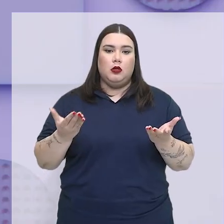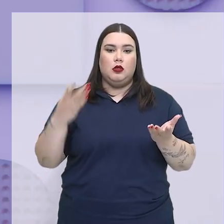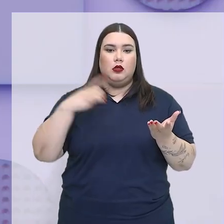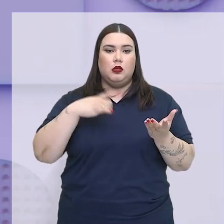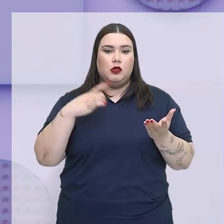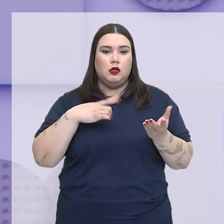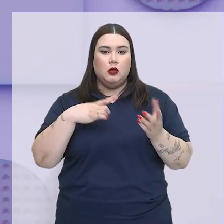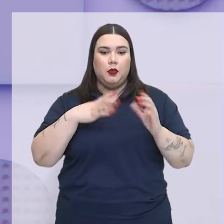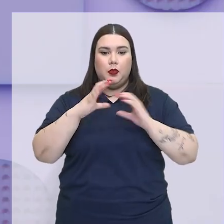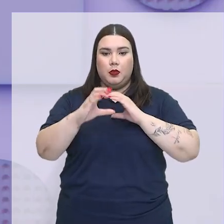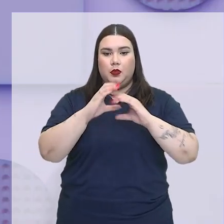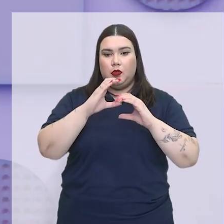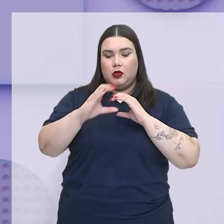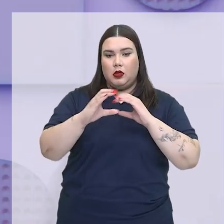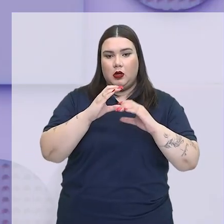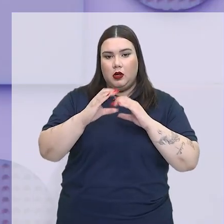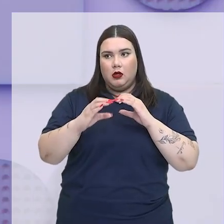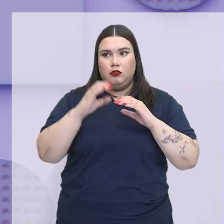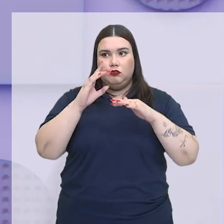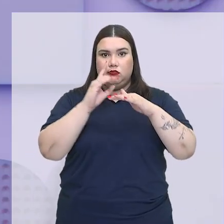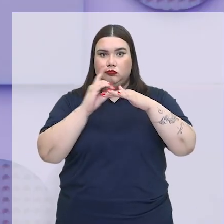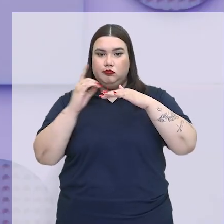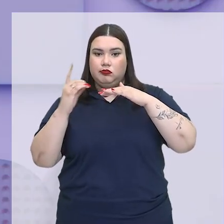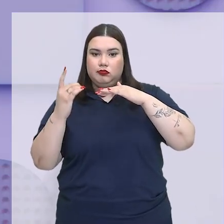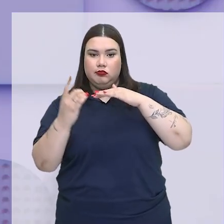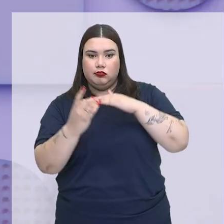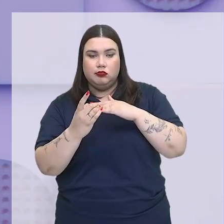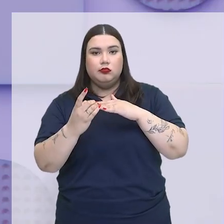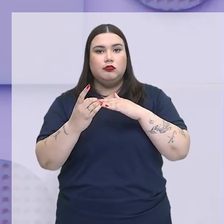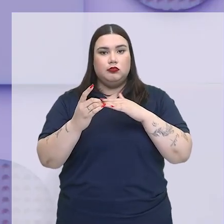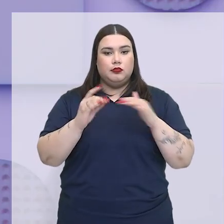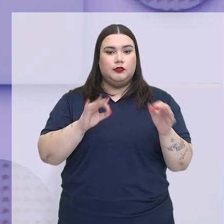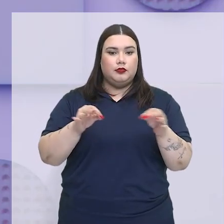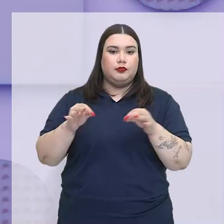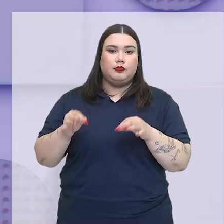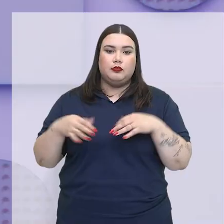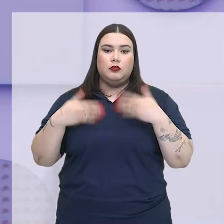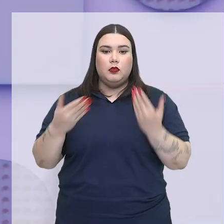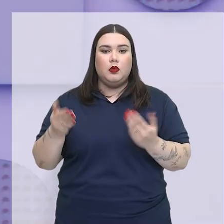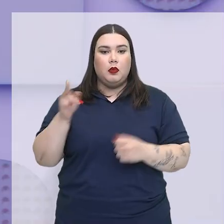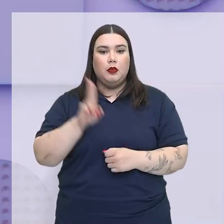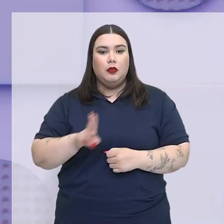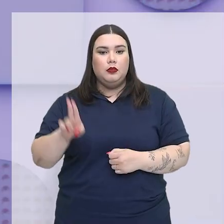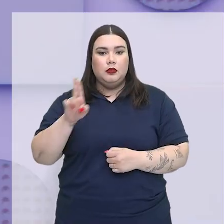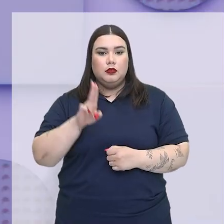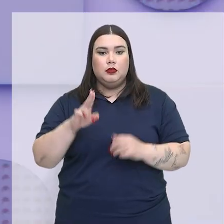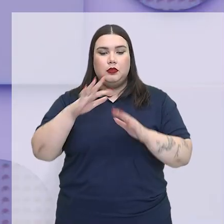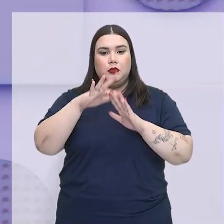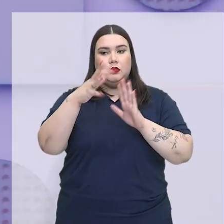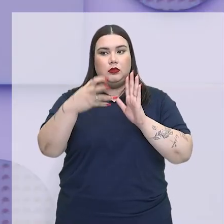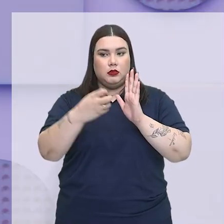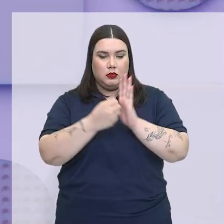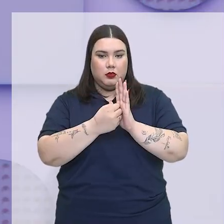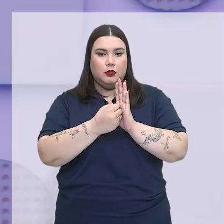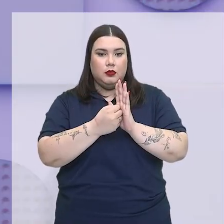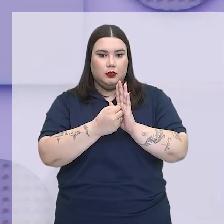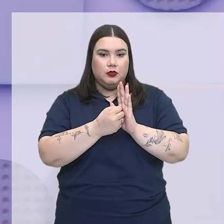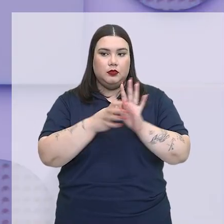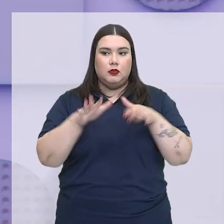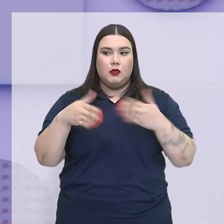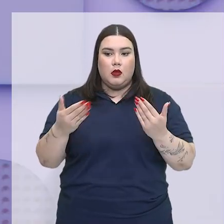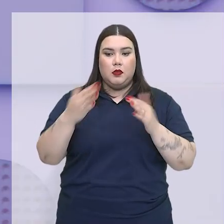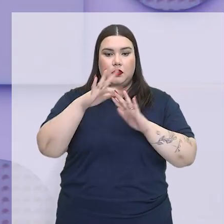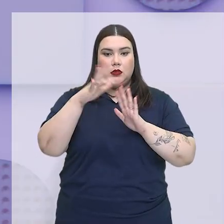para se comunicar com esse divino, com essa divindade, ele usa os símbolos. Então,